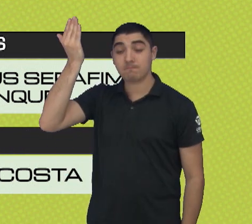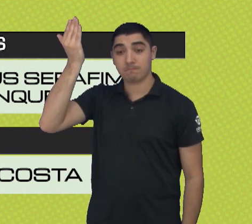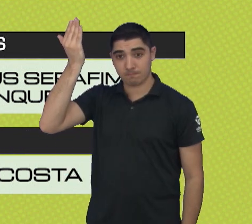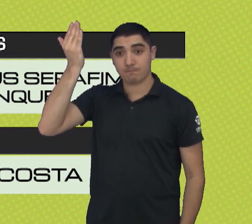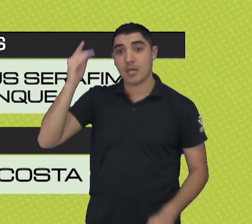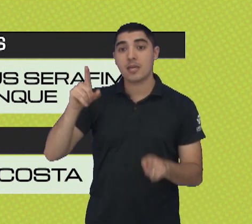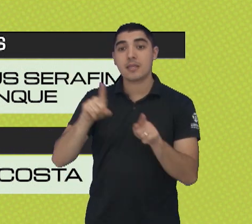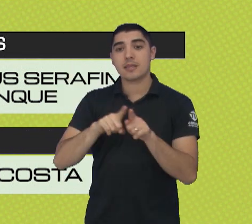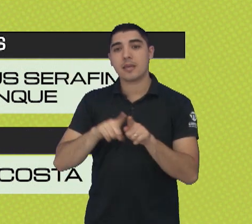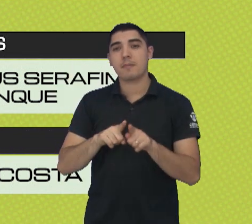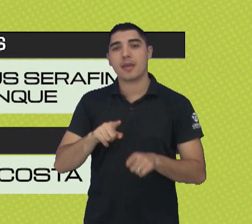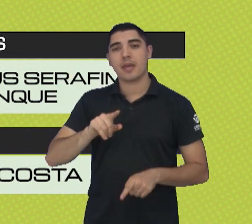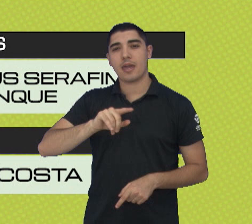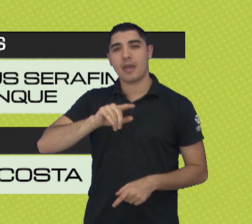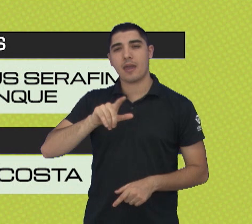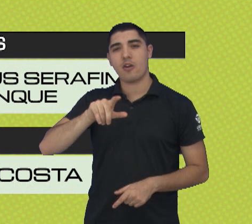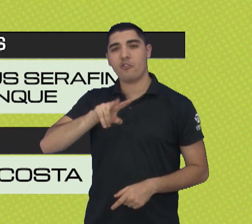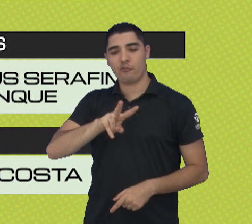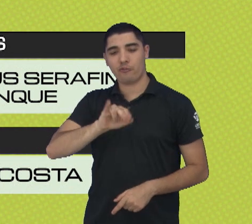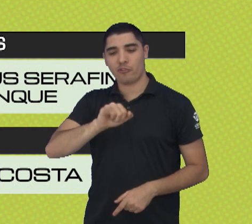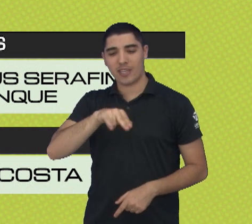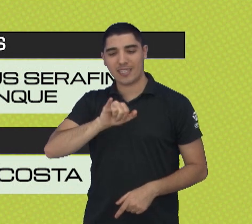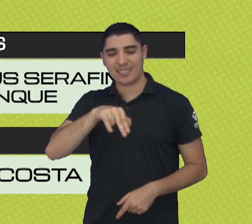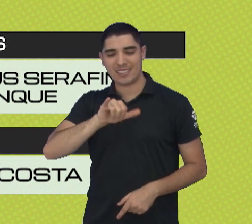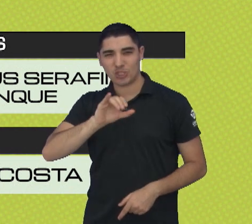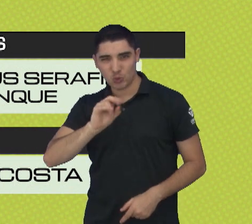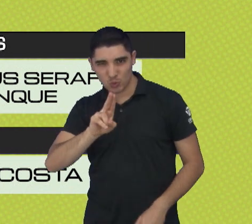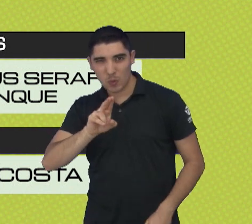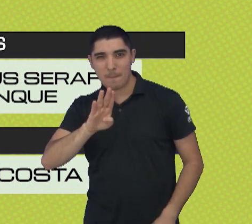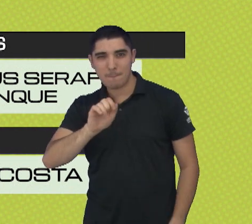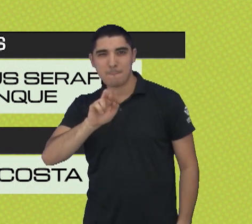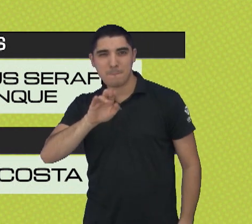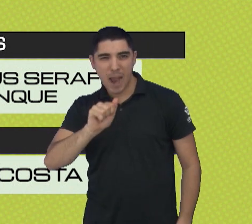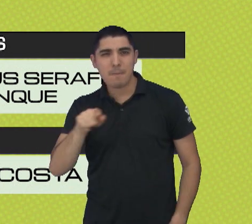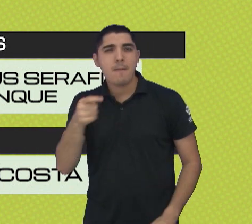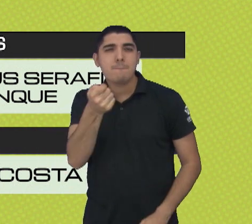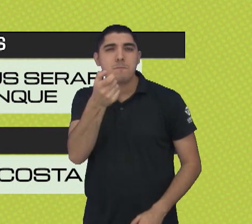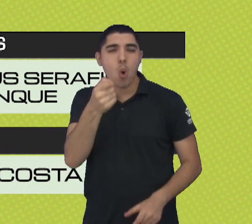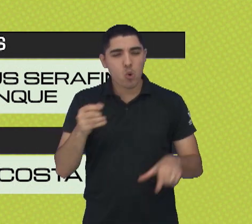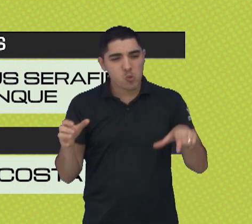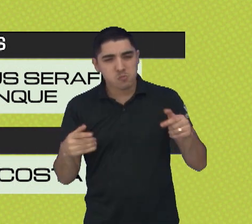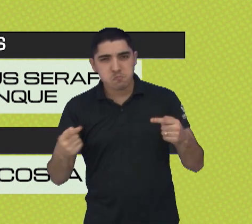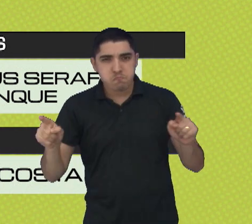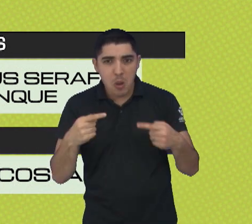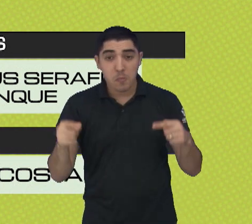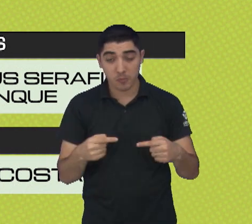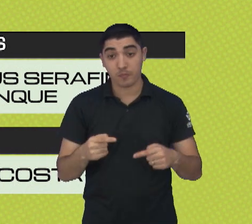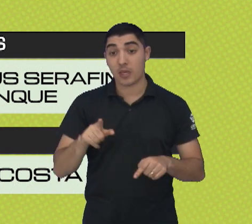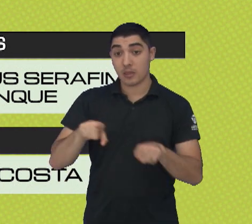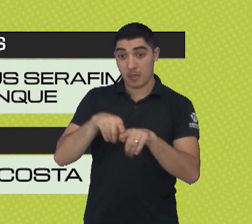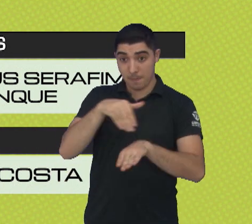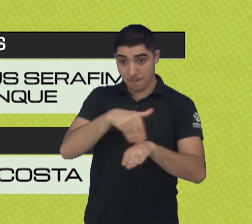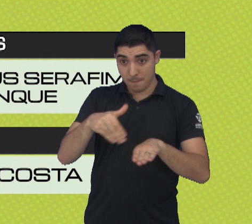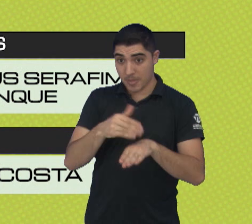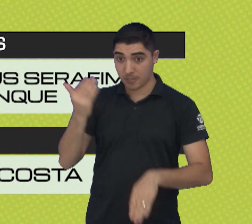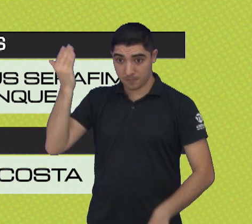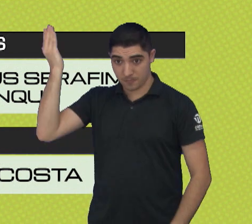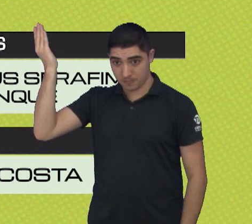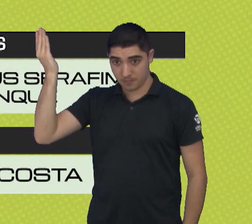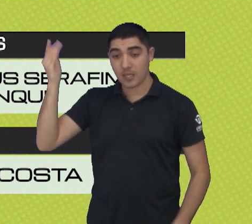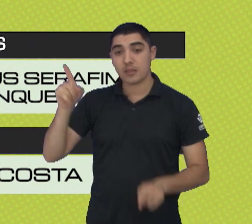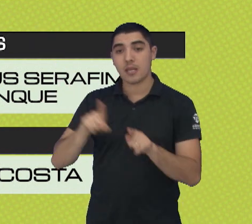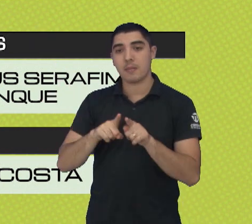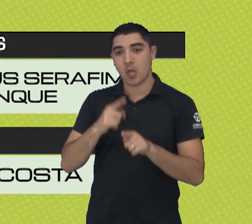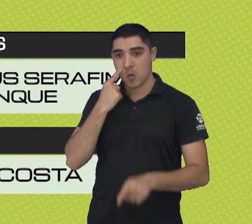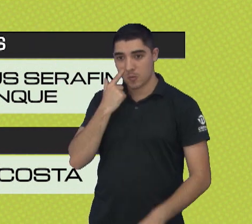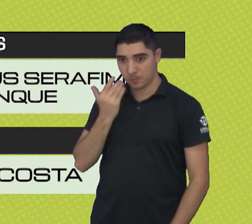Lima e o Vinícius Barba, que quase não jogou, mas tem o contrato renovado até 2024, até maio. O meia Nicolas, os atacantes, Matheus